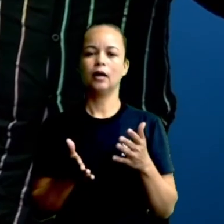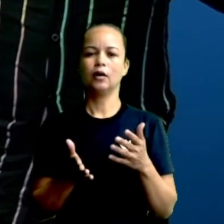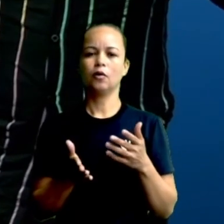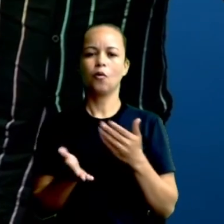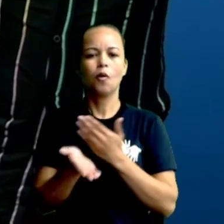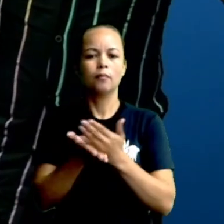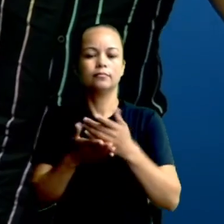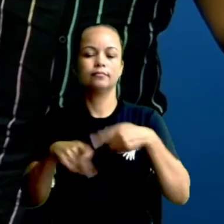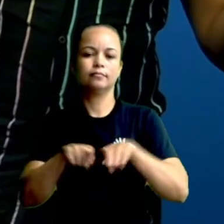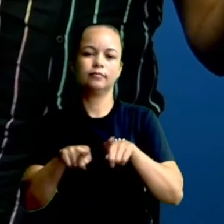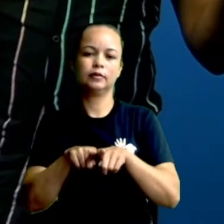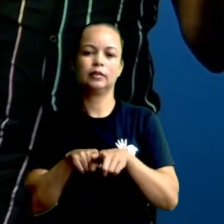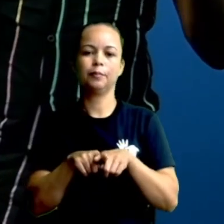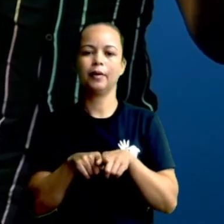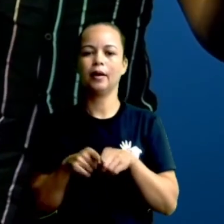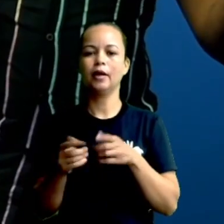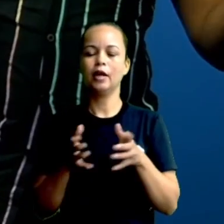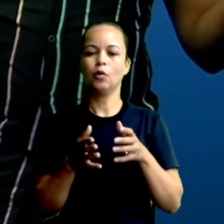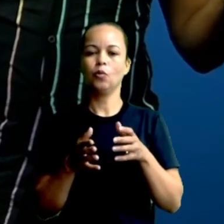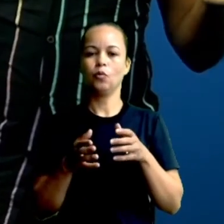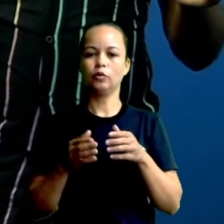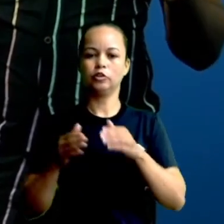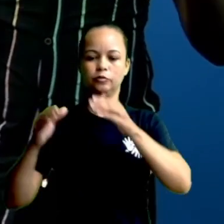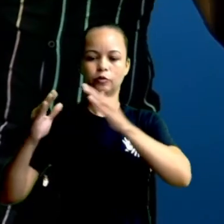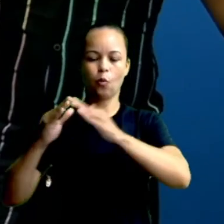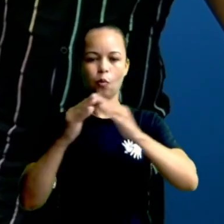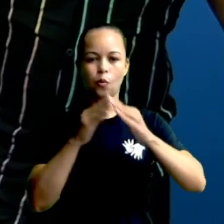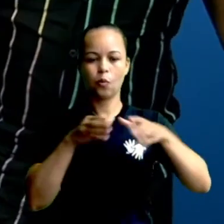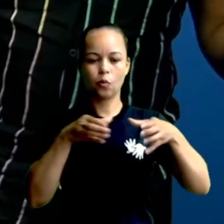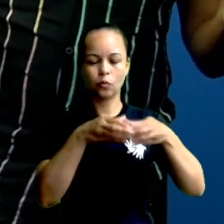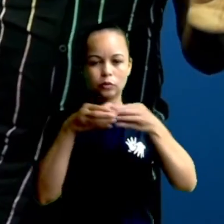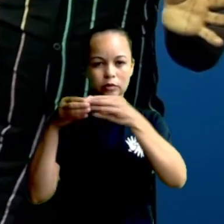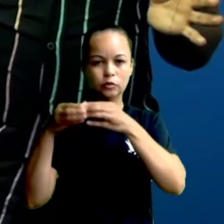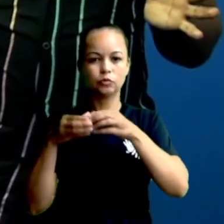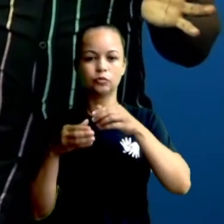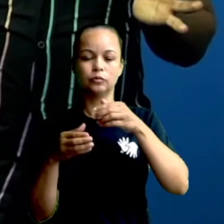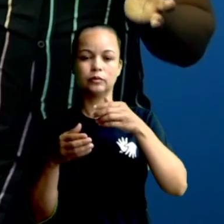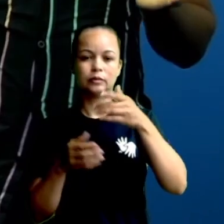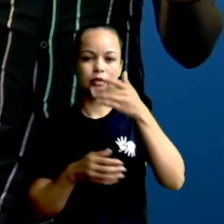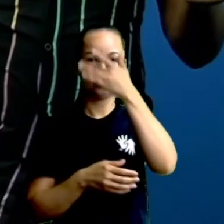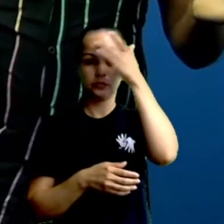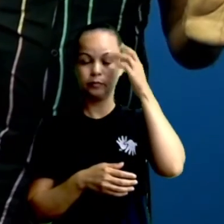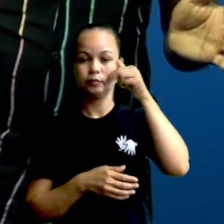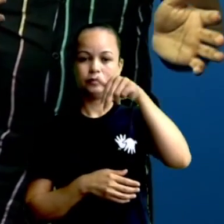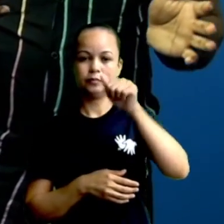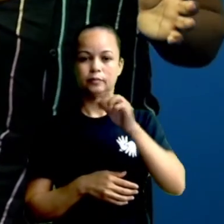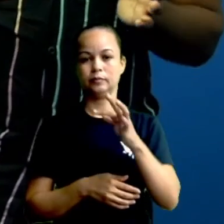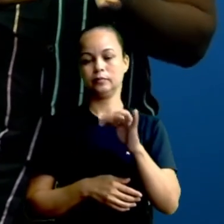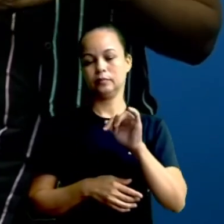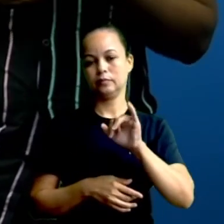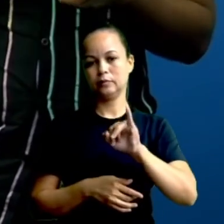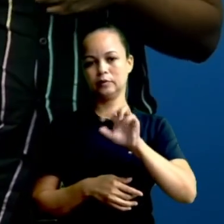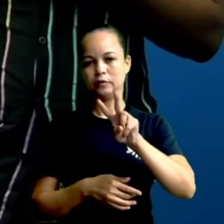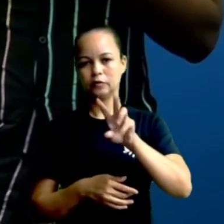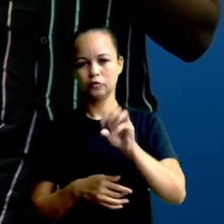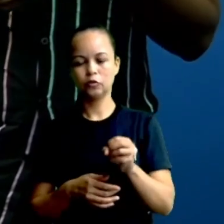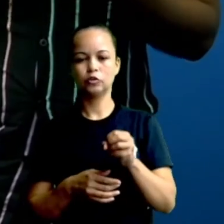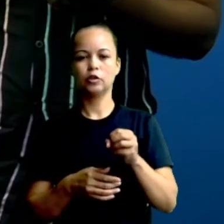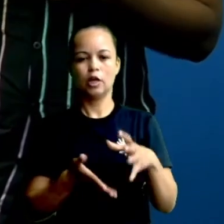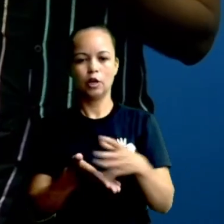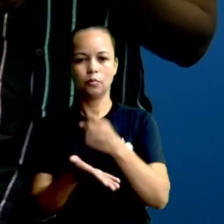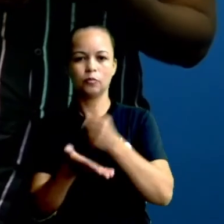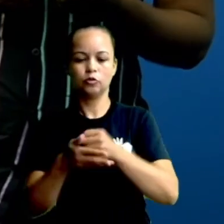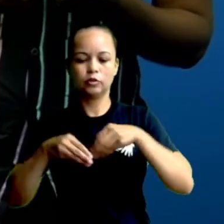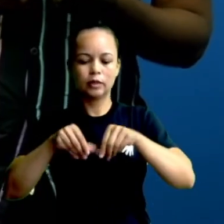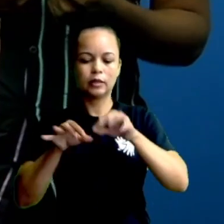a buscar os aldeamentos desses nativos, invadir os aldeamentos desses nativos em busca de território, né? E aí os nativos